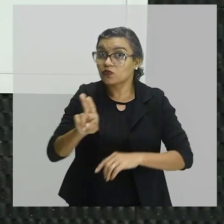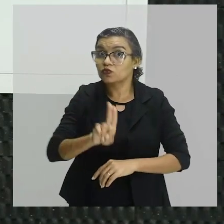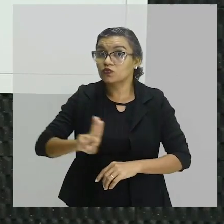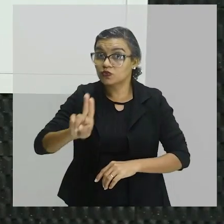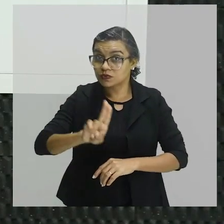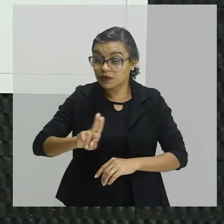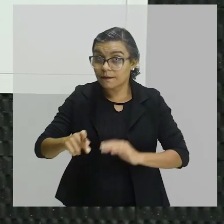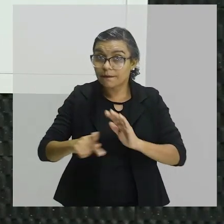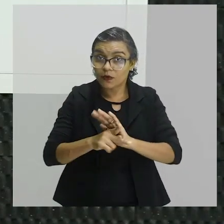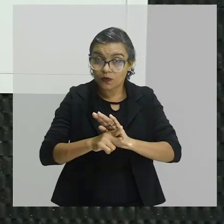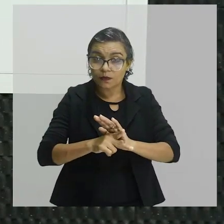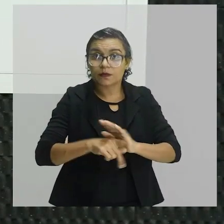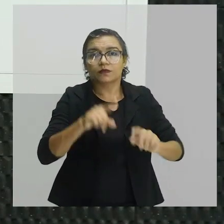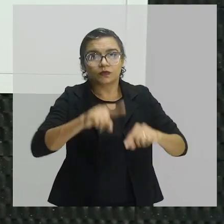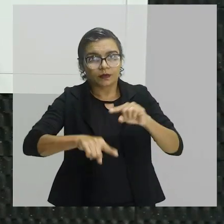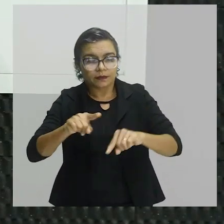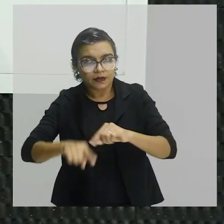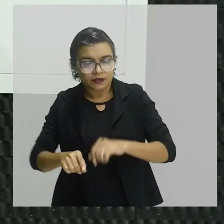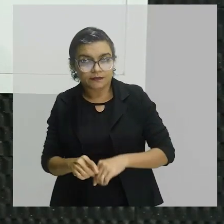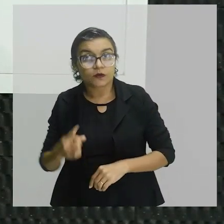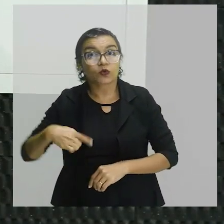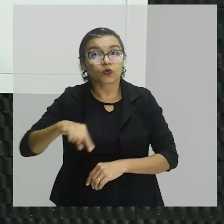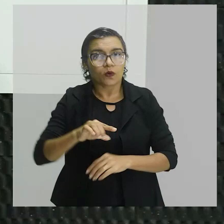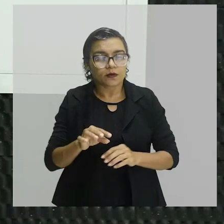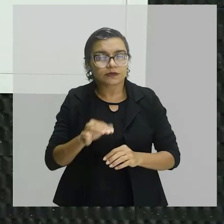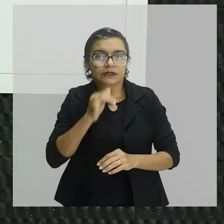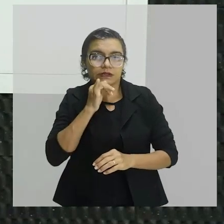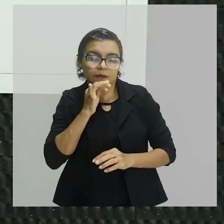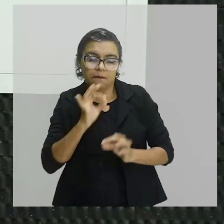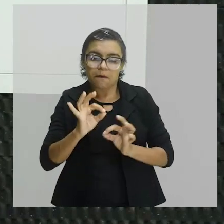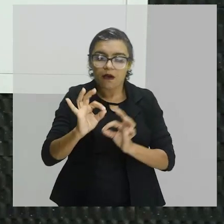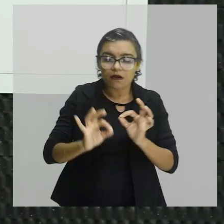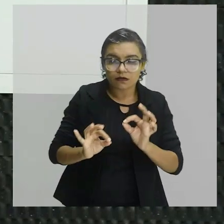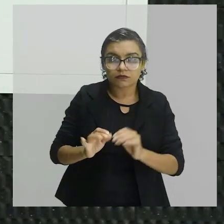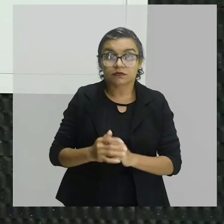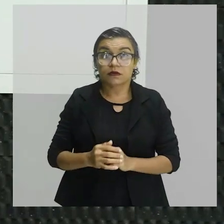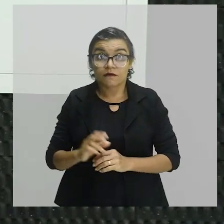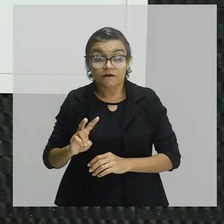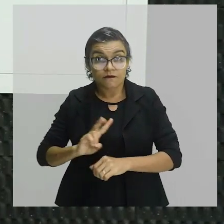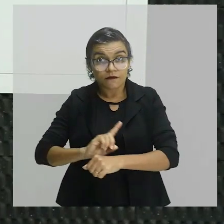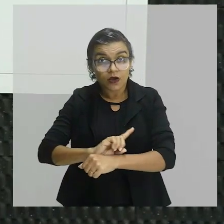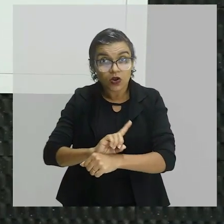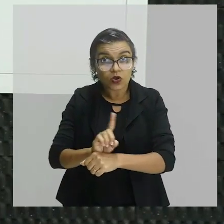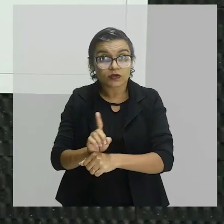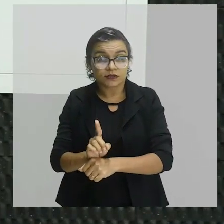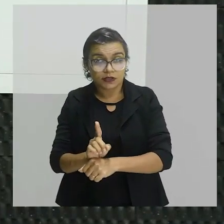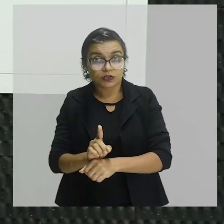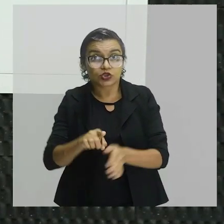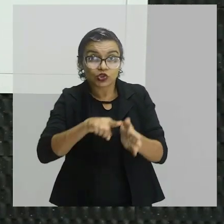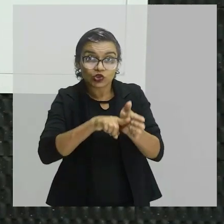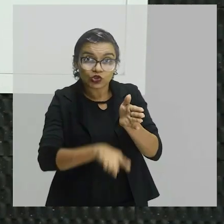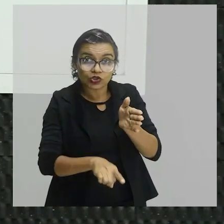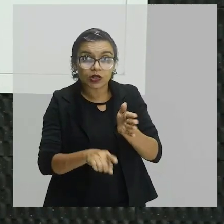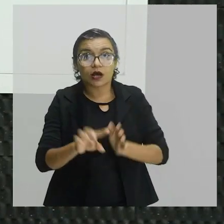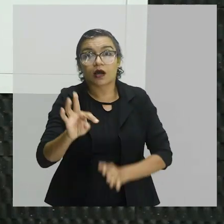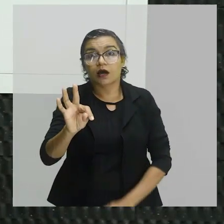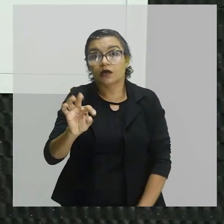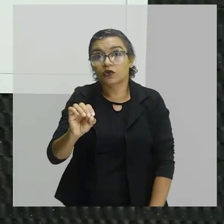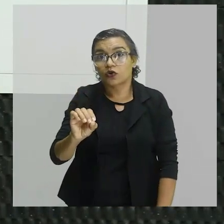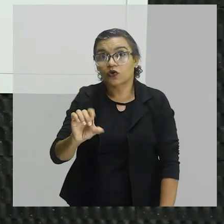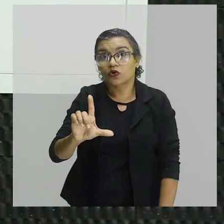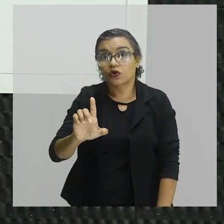medir a velocidade, dando os dados, e vamos já descontar a tolerância,